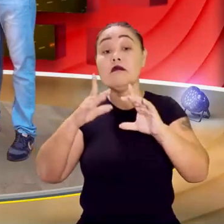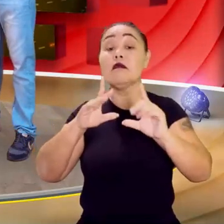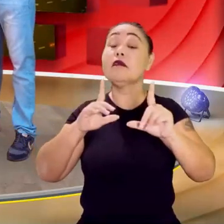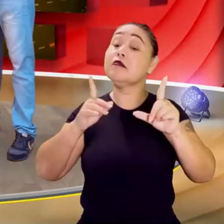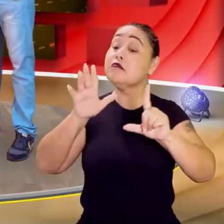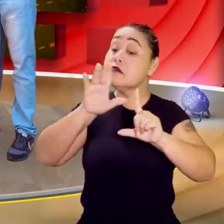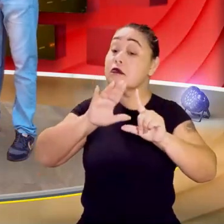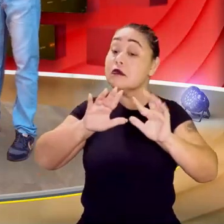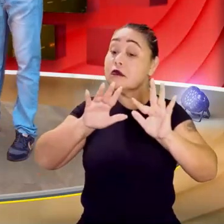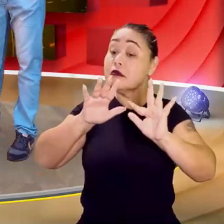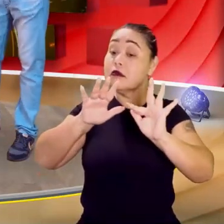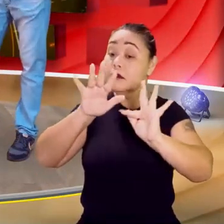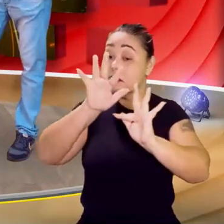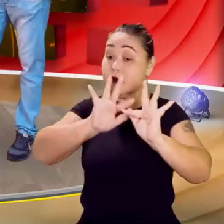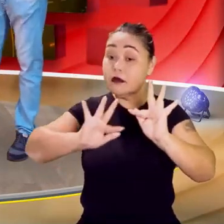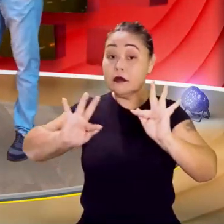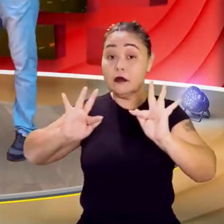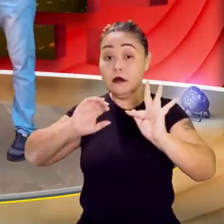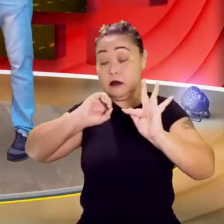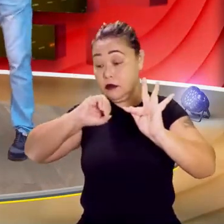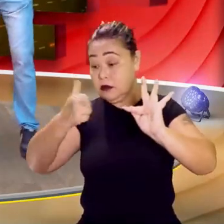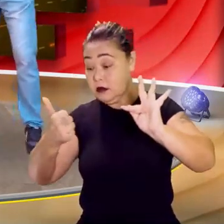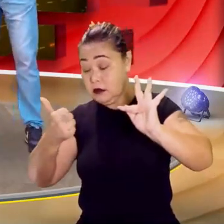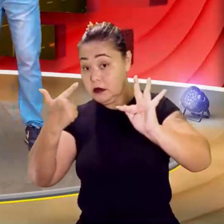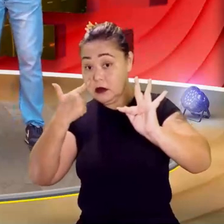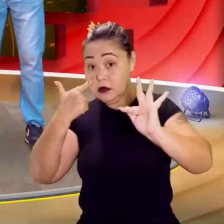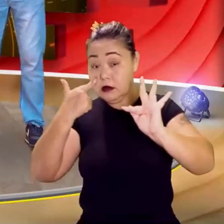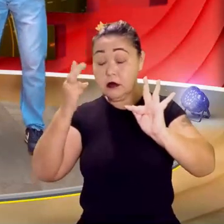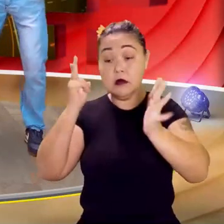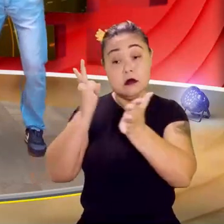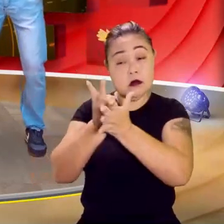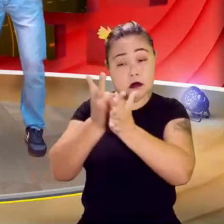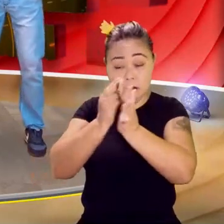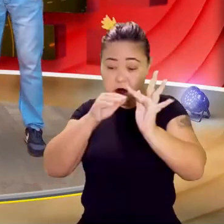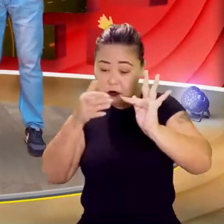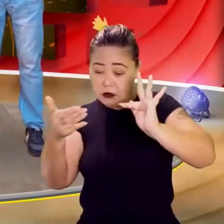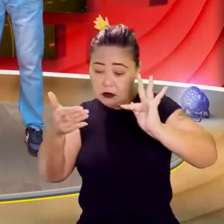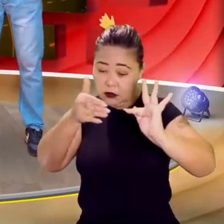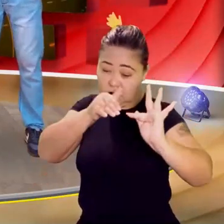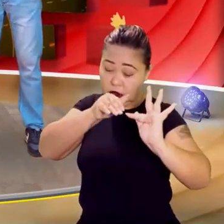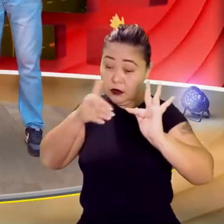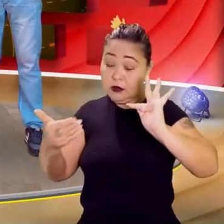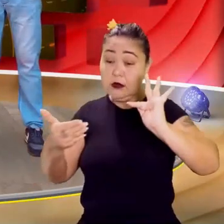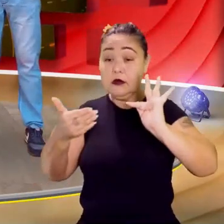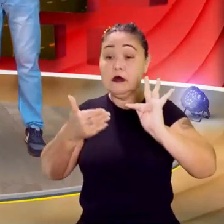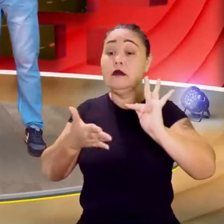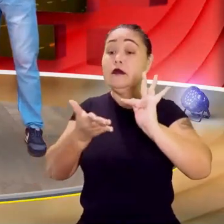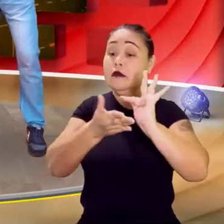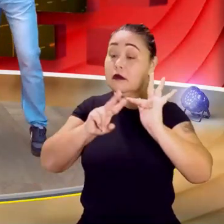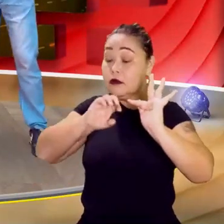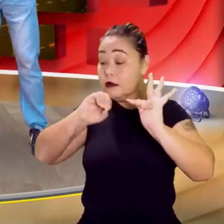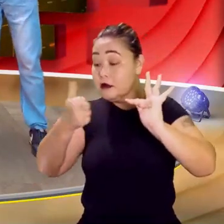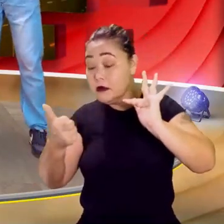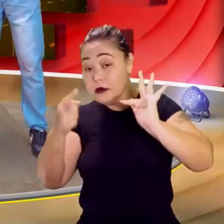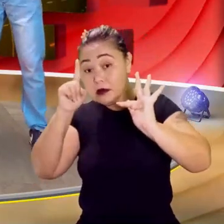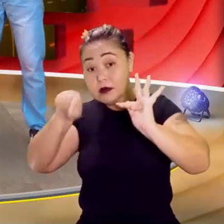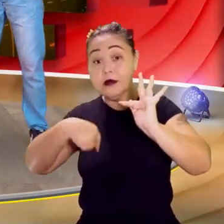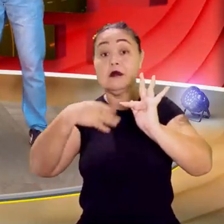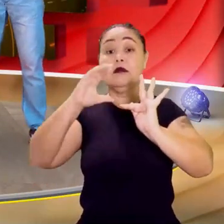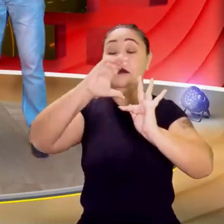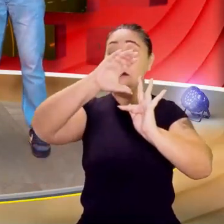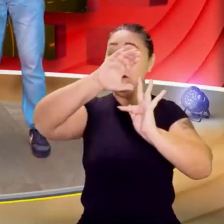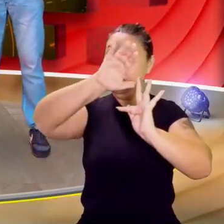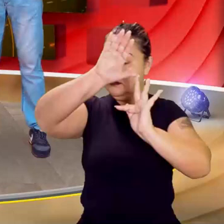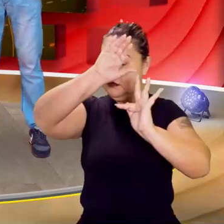crescente ou decrescente? É, se a base é entre 0 e 1, a gente viu que ela é no mesmo processo da exponencial. Base entre 0 e 1, então ela é